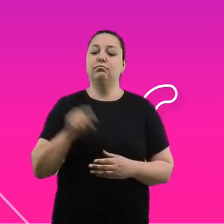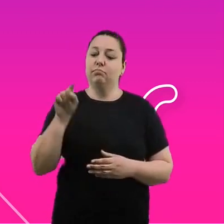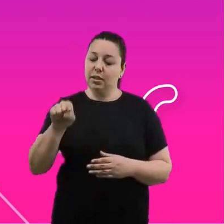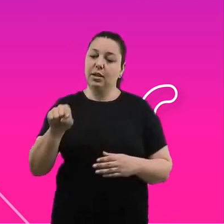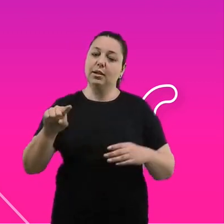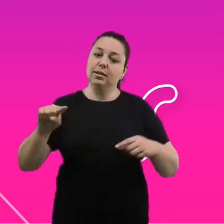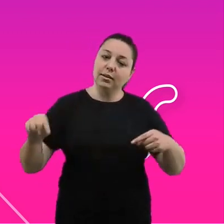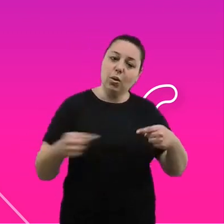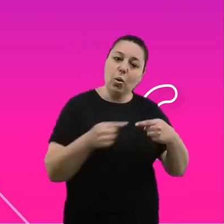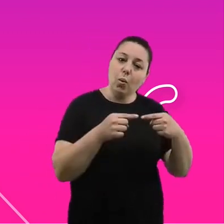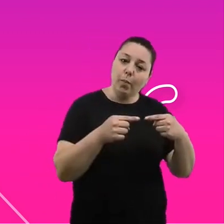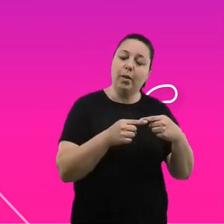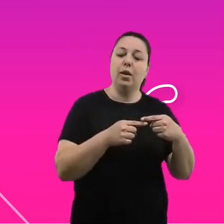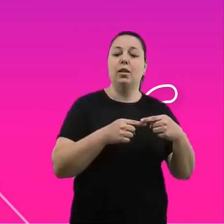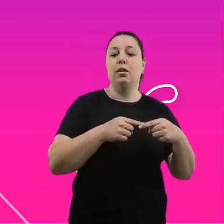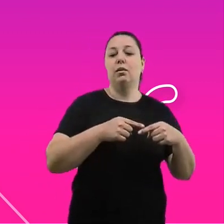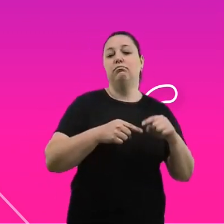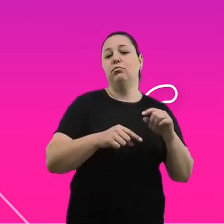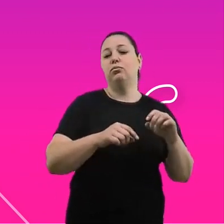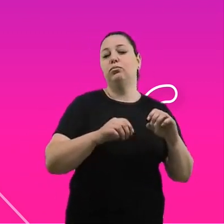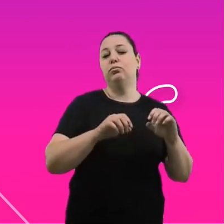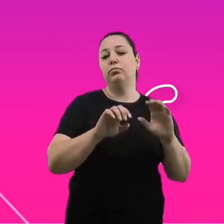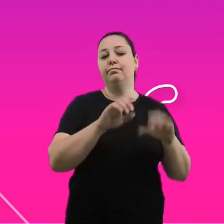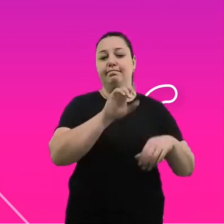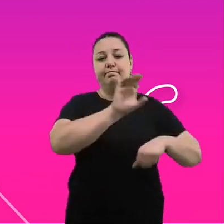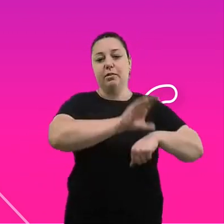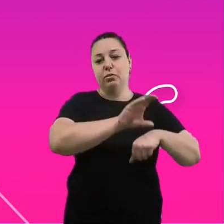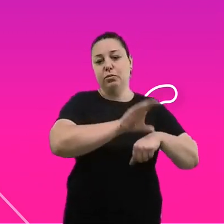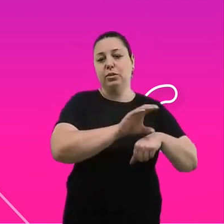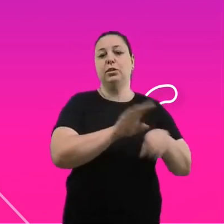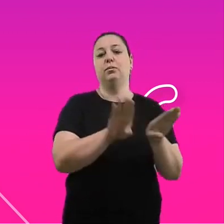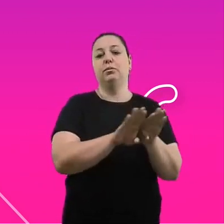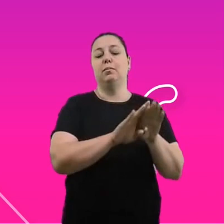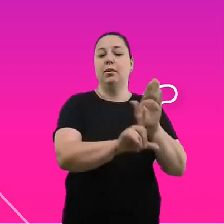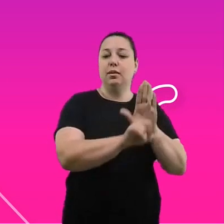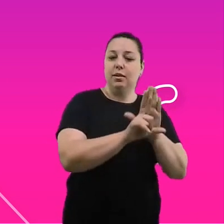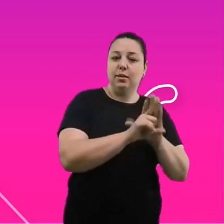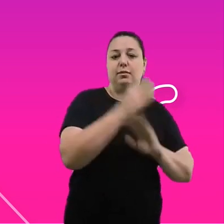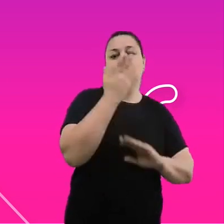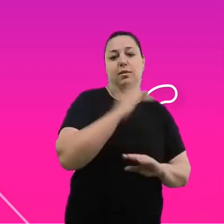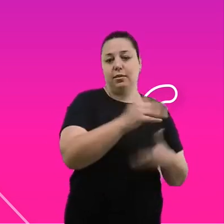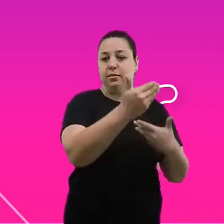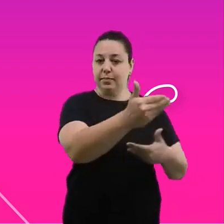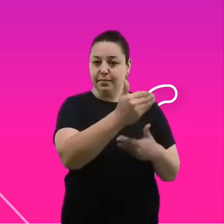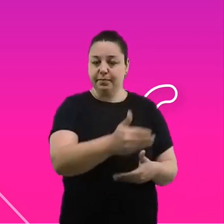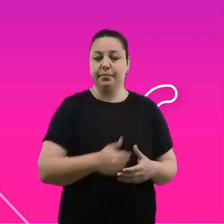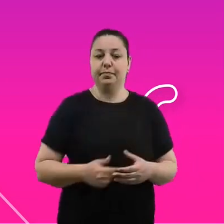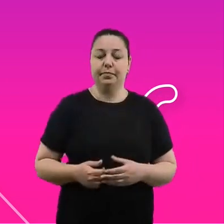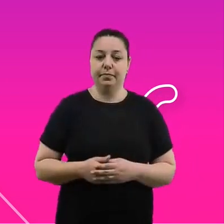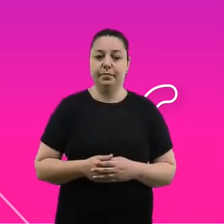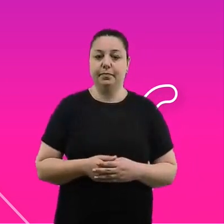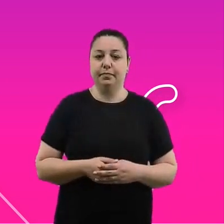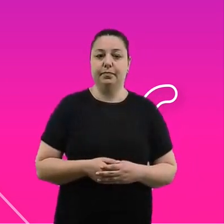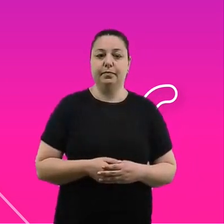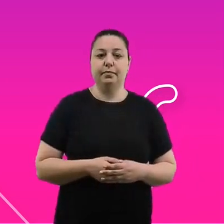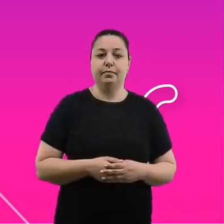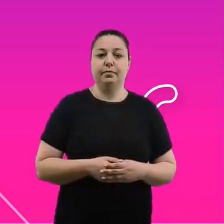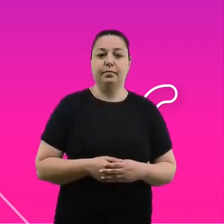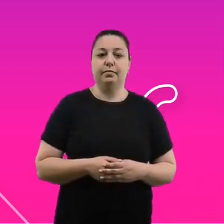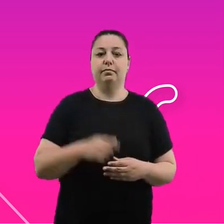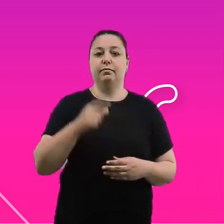Adolescente. Eu vou passar brevemente sobre esse fluxograma, porque essa é a ideia que serviu de base para o